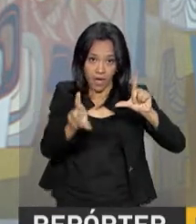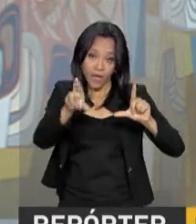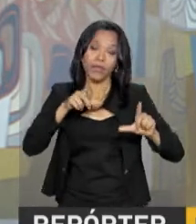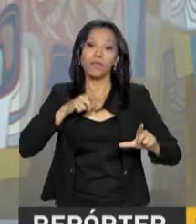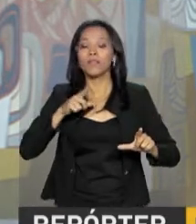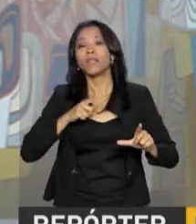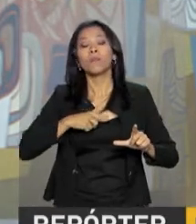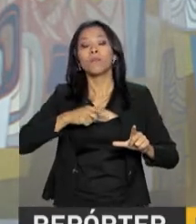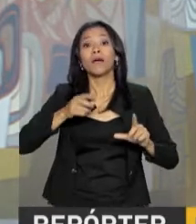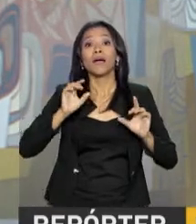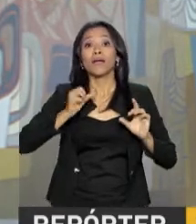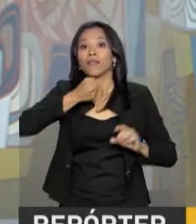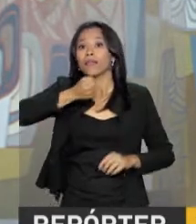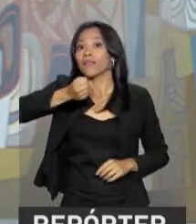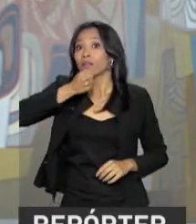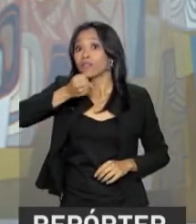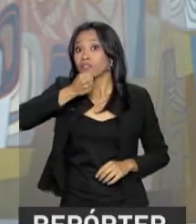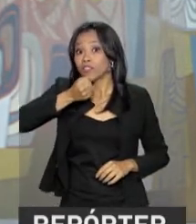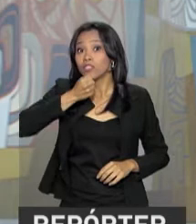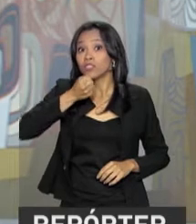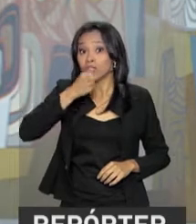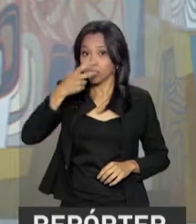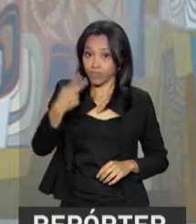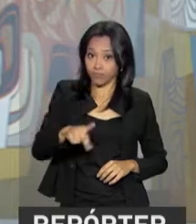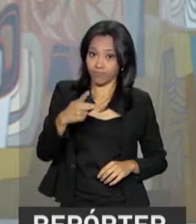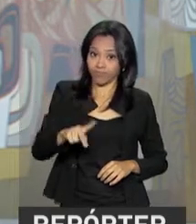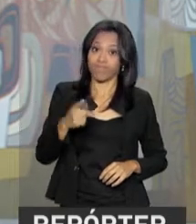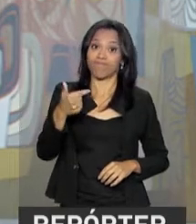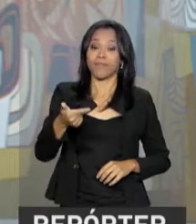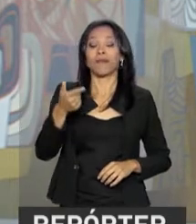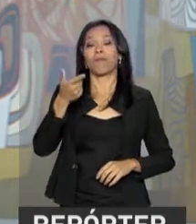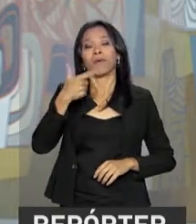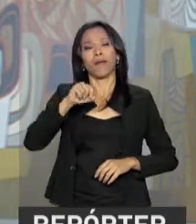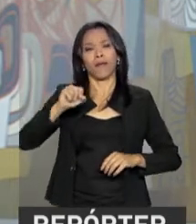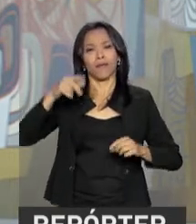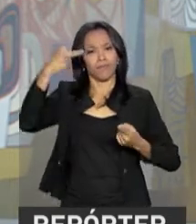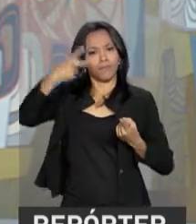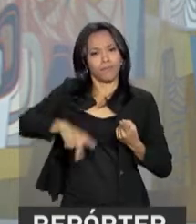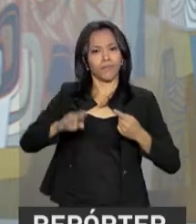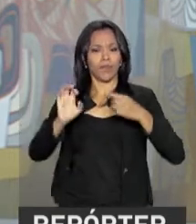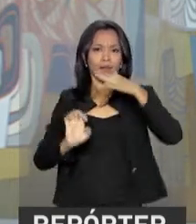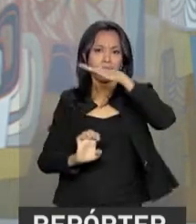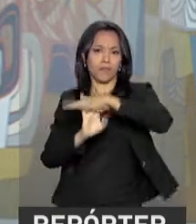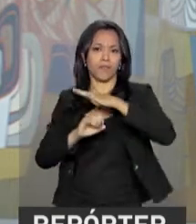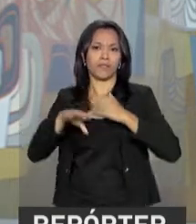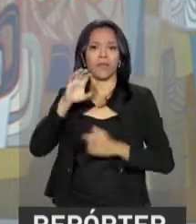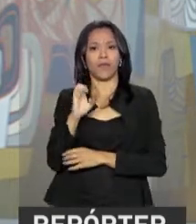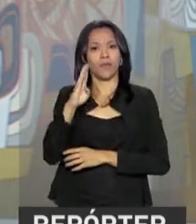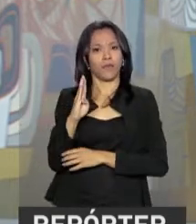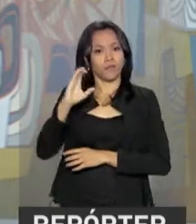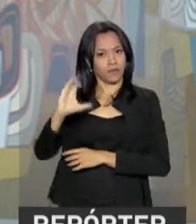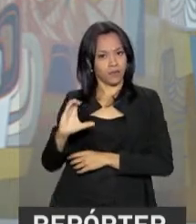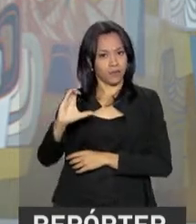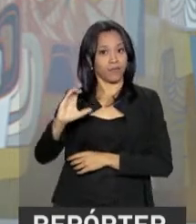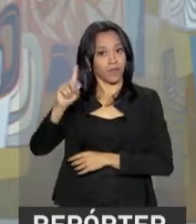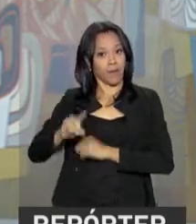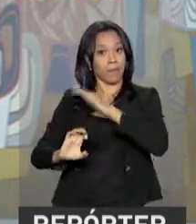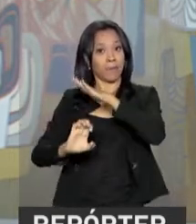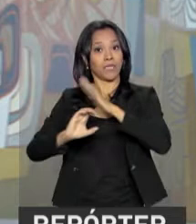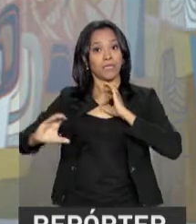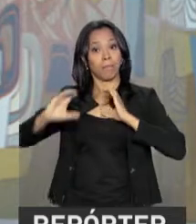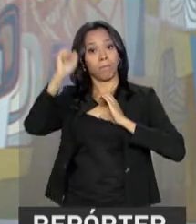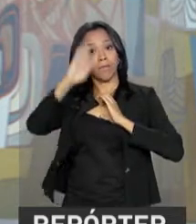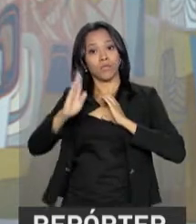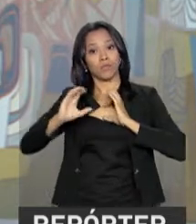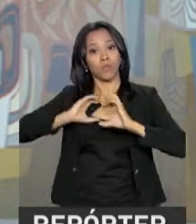entrevista exclusiva dada pelo presidente Michel Temer aos veículos da EBC, a Empresa Brasil de Comunicação. Foi a primeira vez